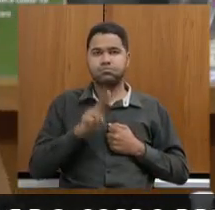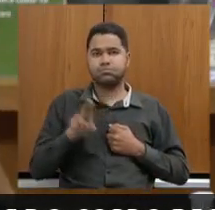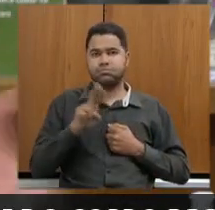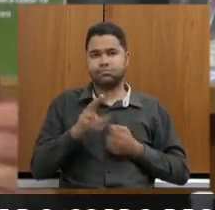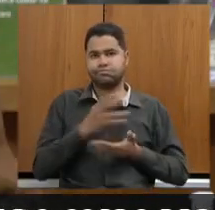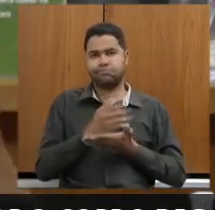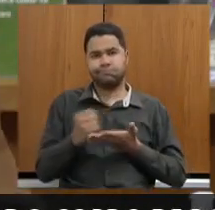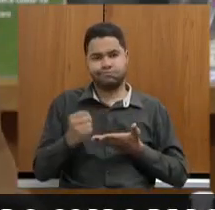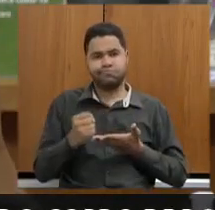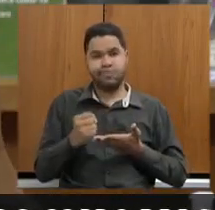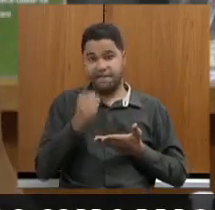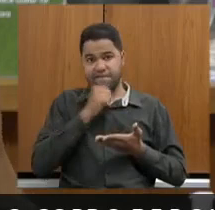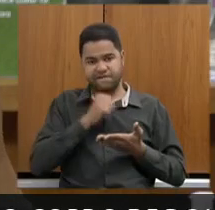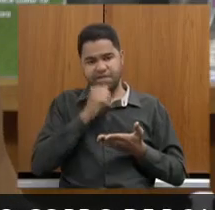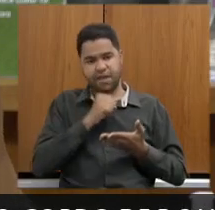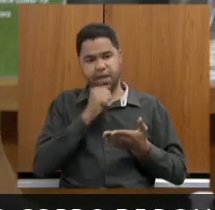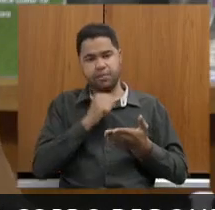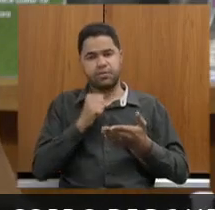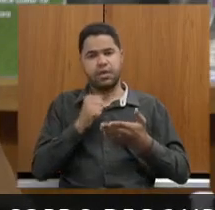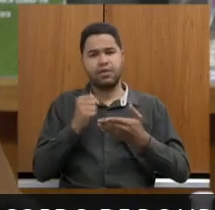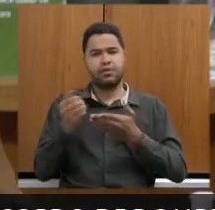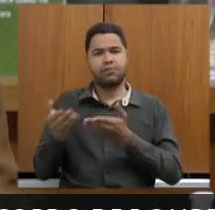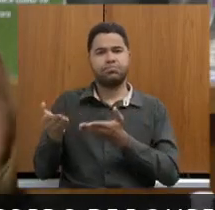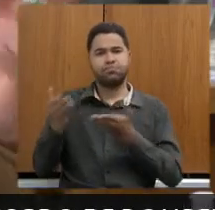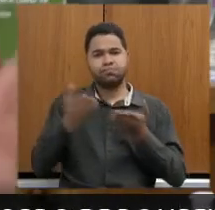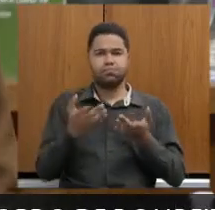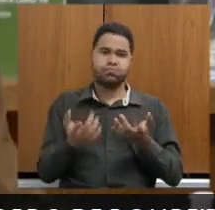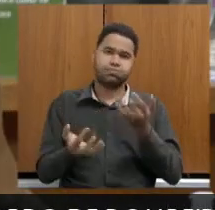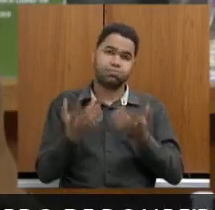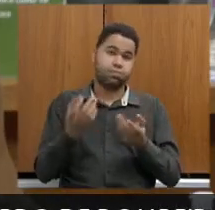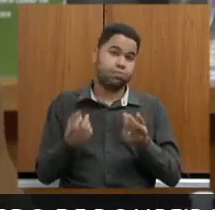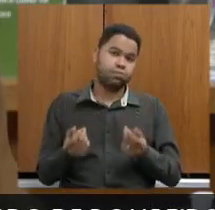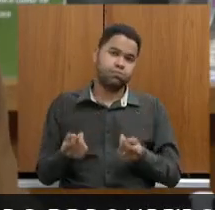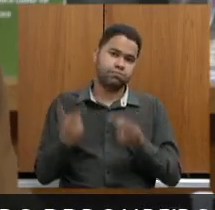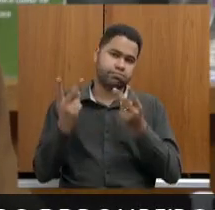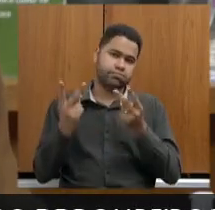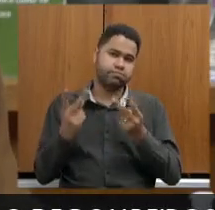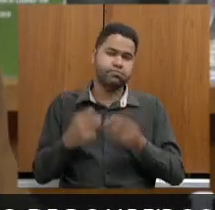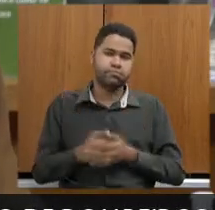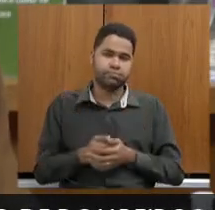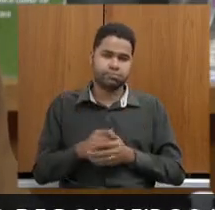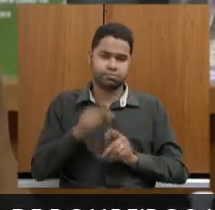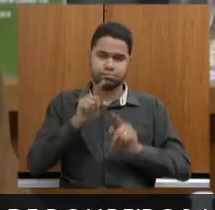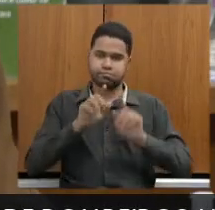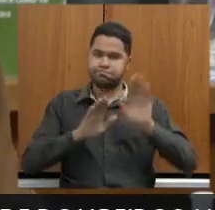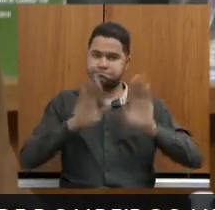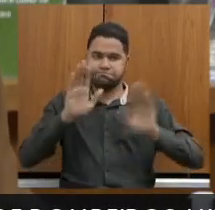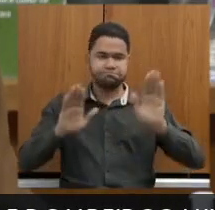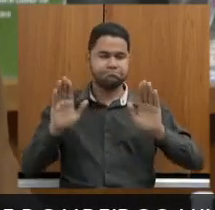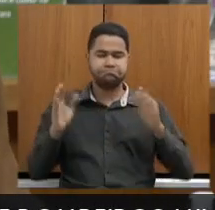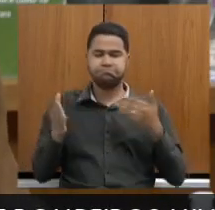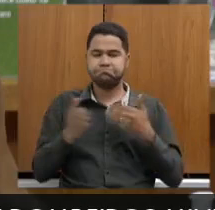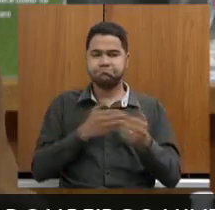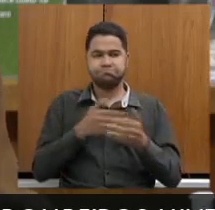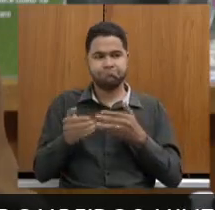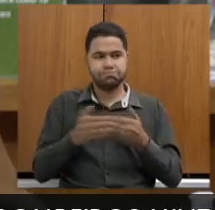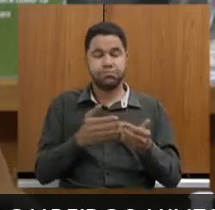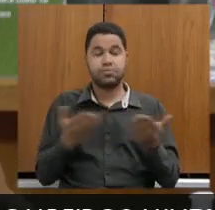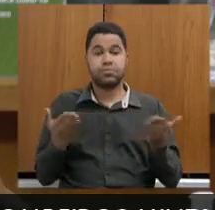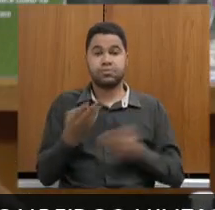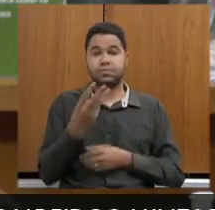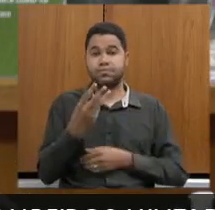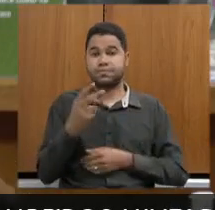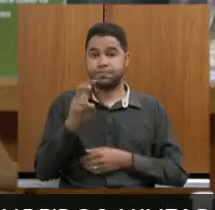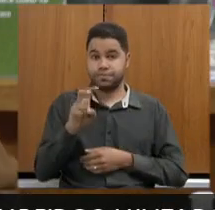o colete vencido ele tem que ser recolhido para ser incinerado ou você vende daí leiloado com o que for Então hoje nós temos